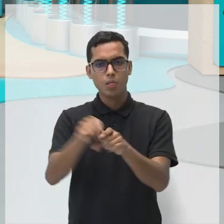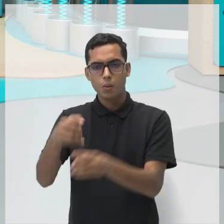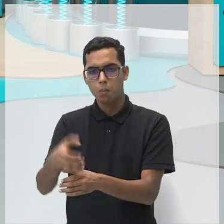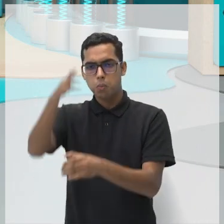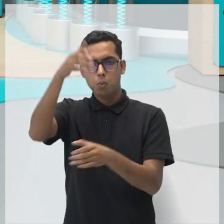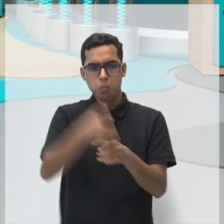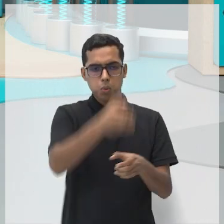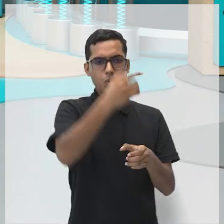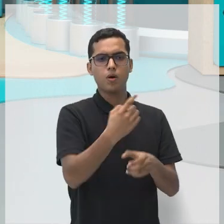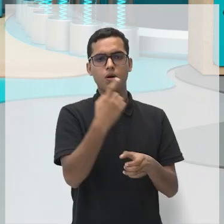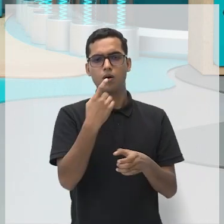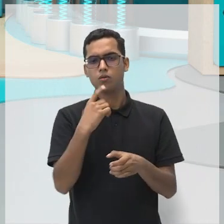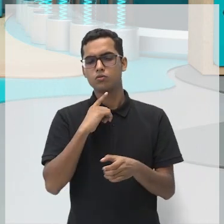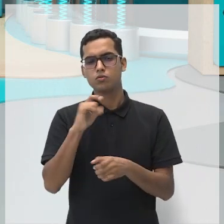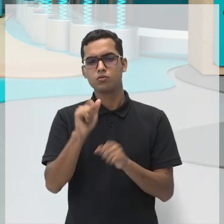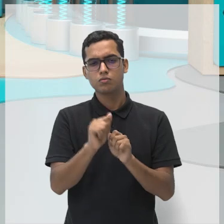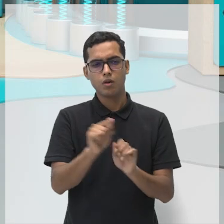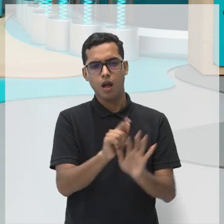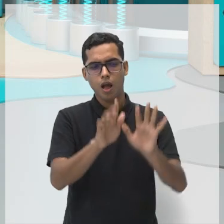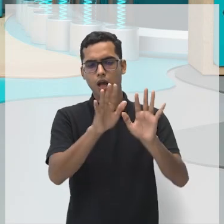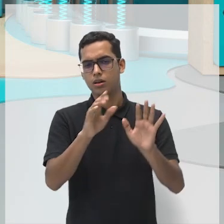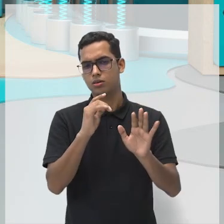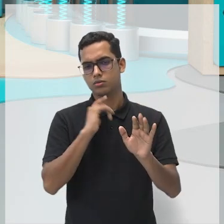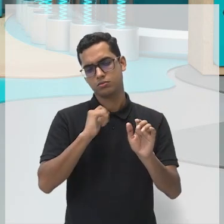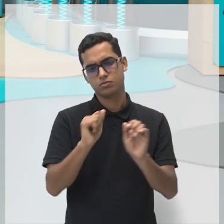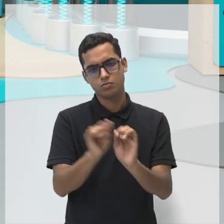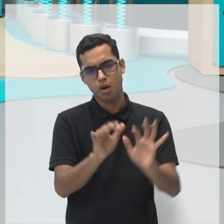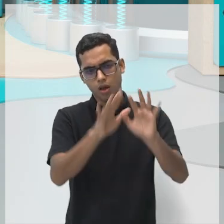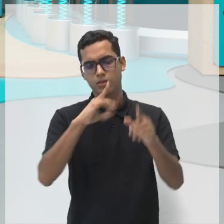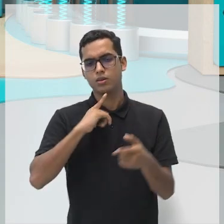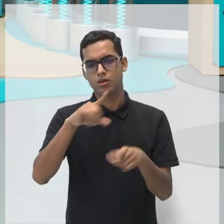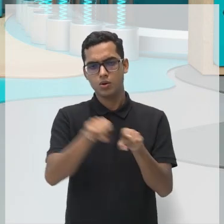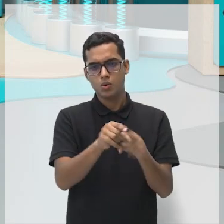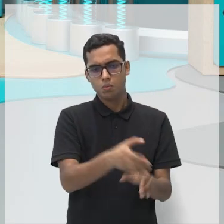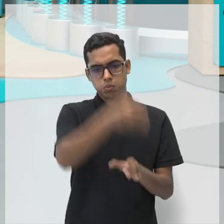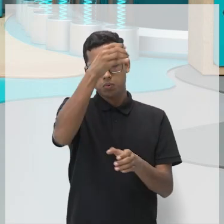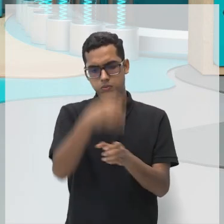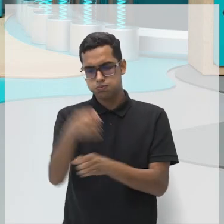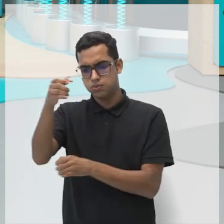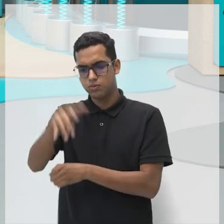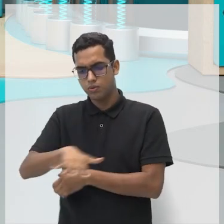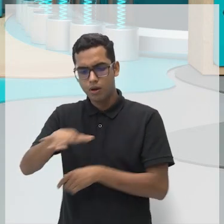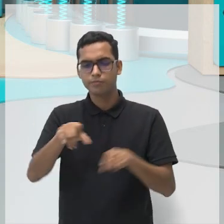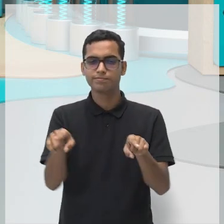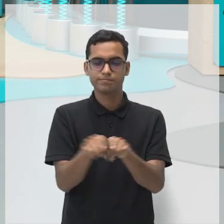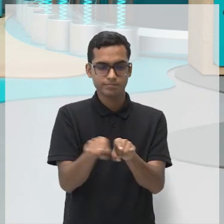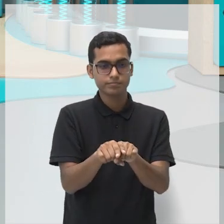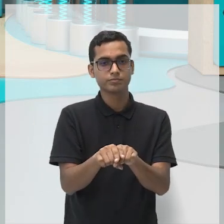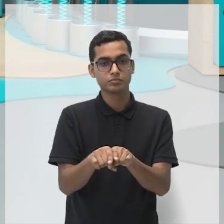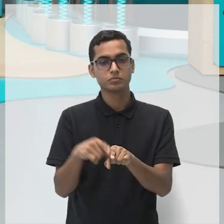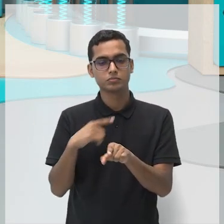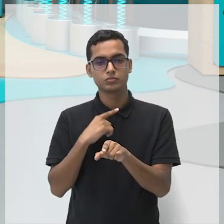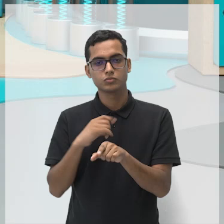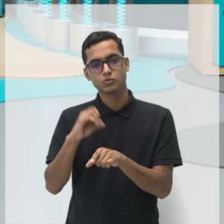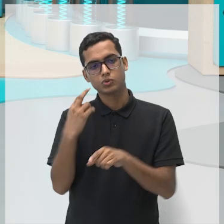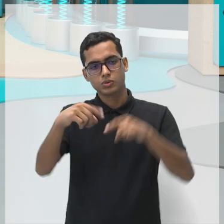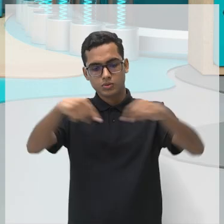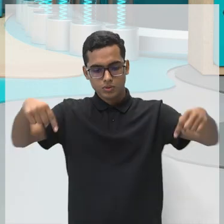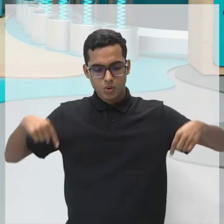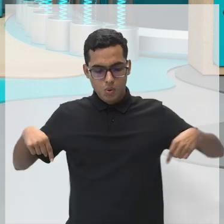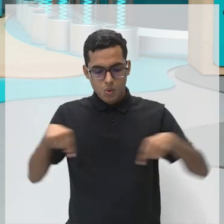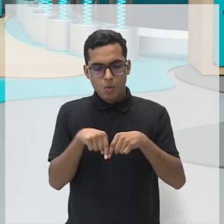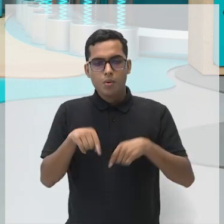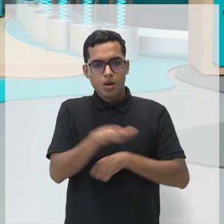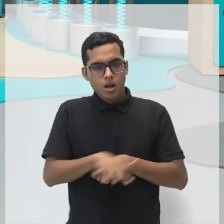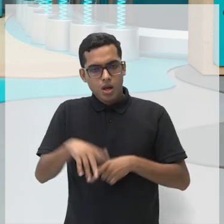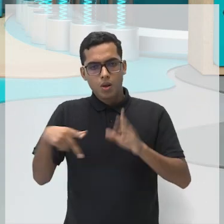infláveis e uma área pré-determinada ali entre as equipes. Alguns dos equipamentos de segurança